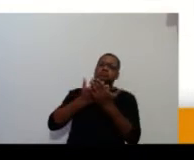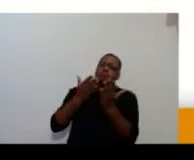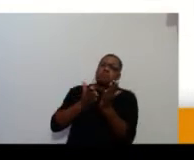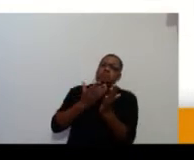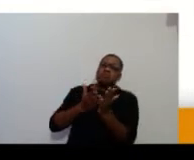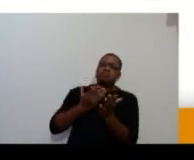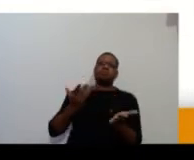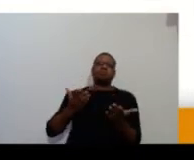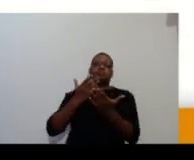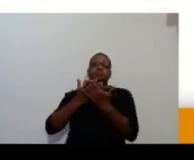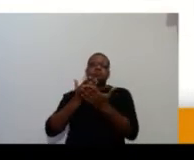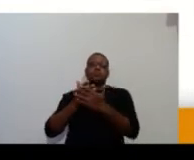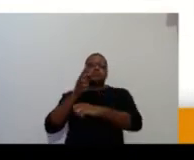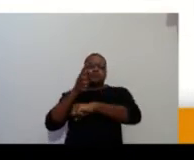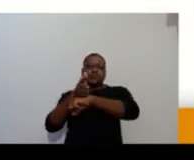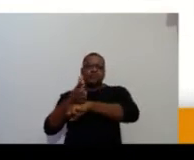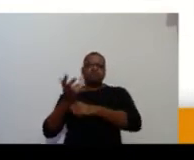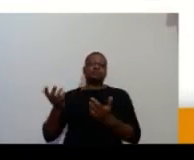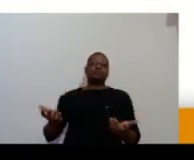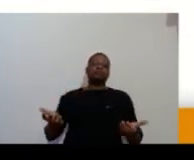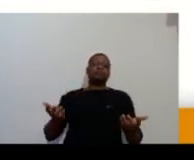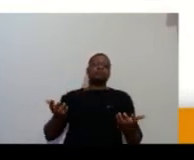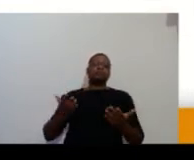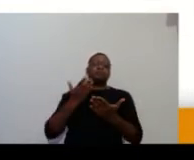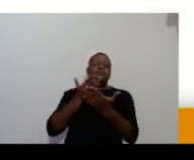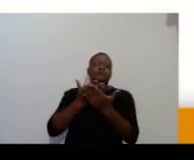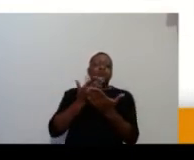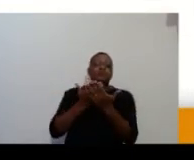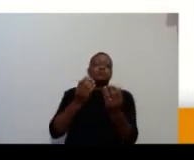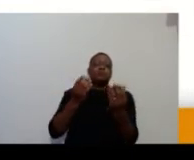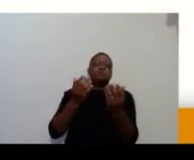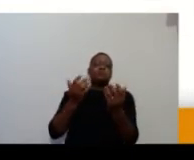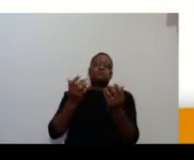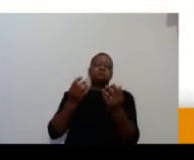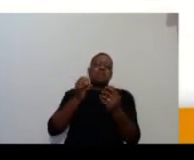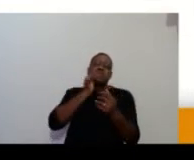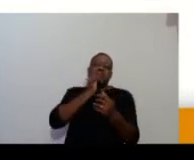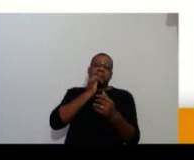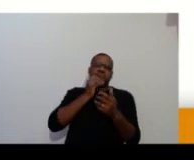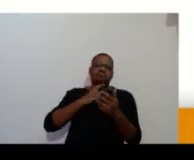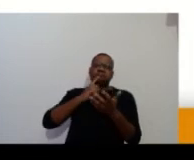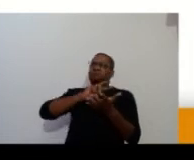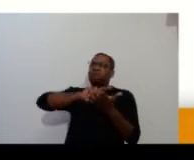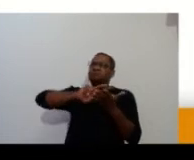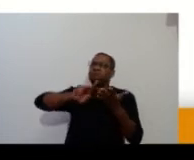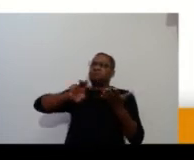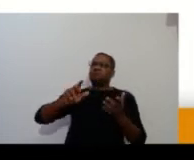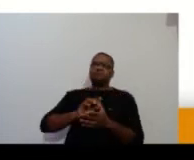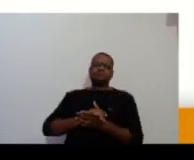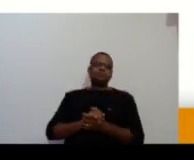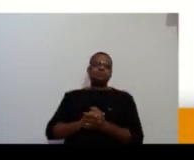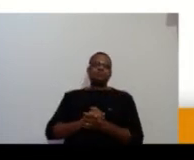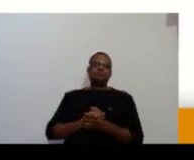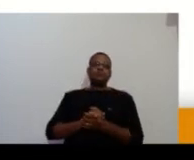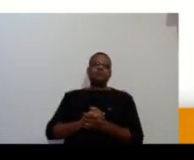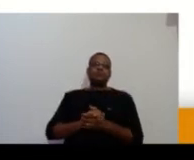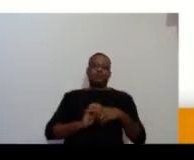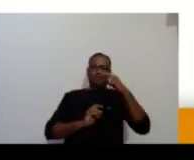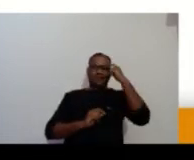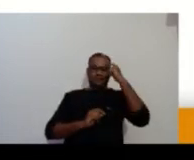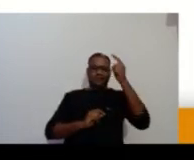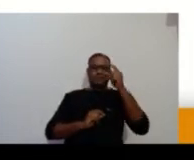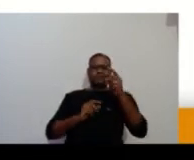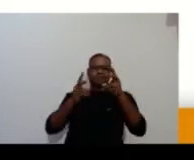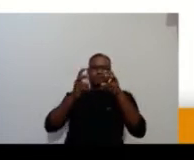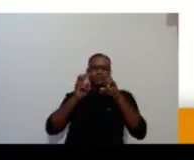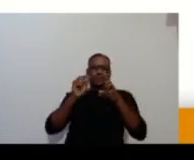exemplo. Então, com a evolução da tecnologia, vocês conhecem pessoas autodidatas, né? Todo mundo deve conhecer alguém que consegue